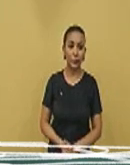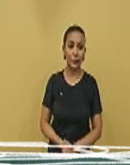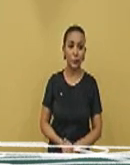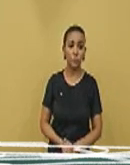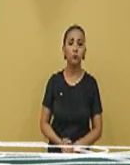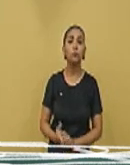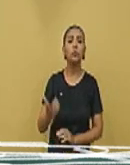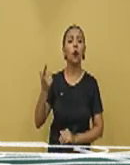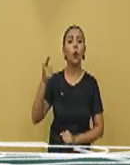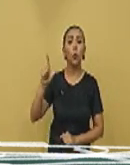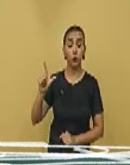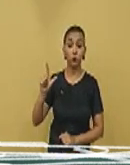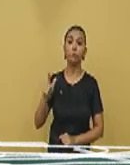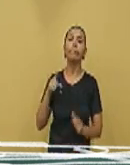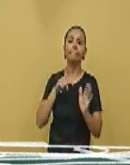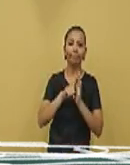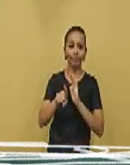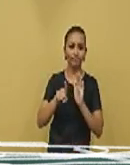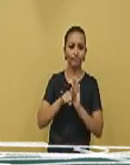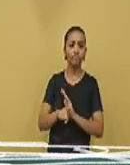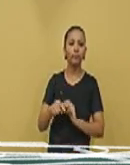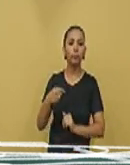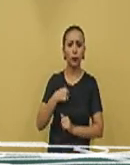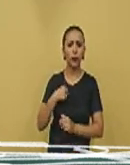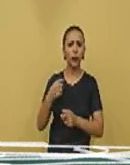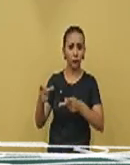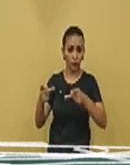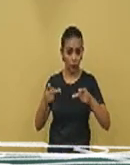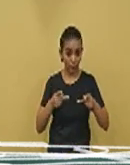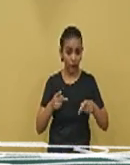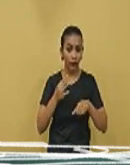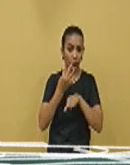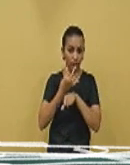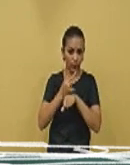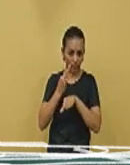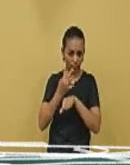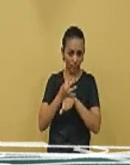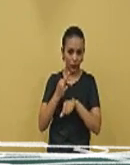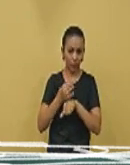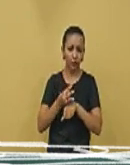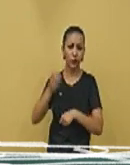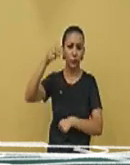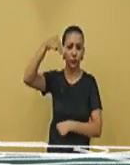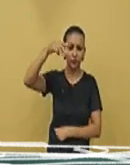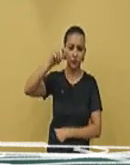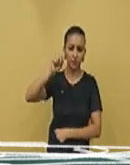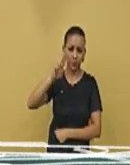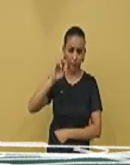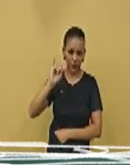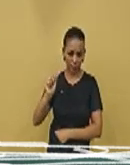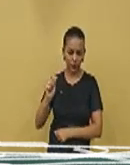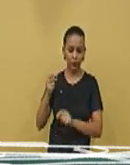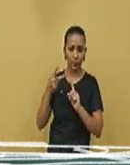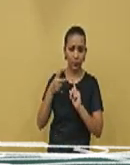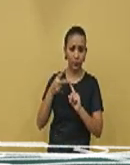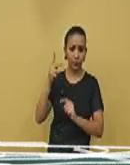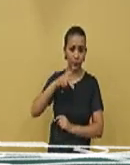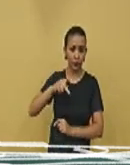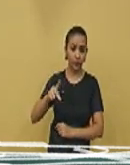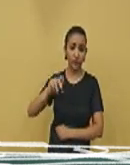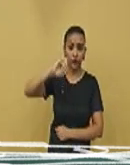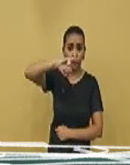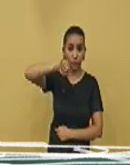Mais uma rodada de perguntas. Eu convido a técnica administrativa Maria Michele, da USO, e a professora